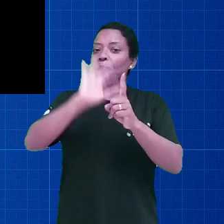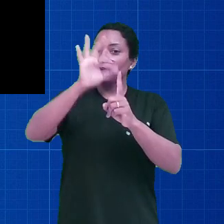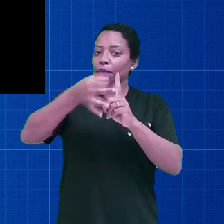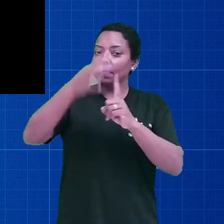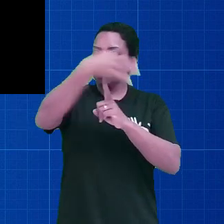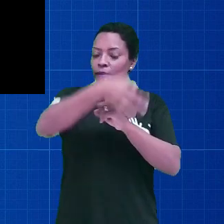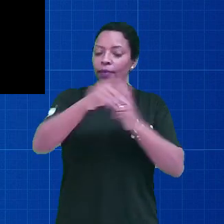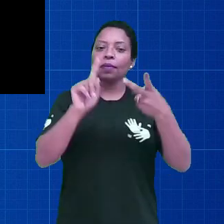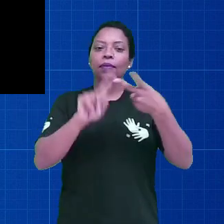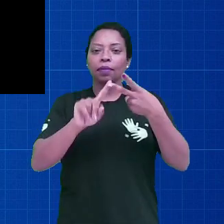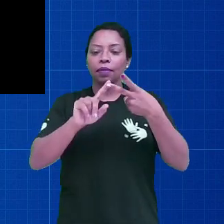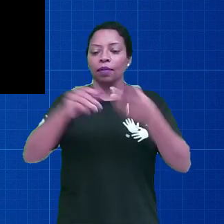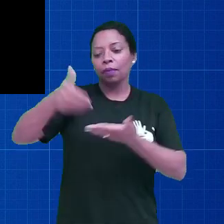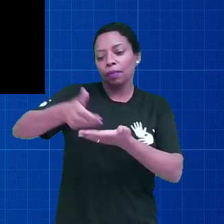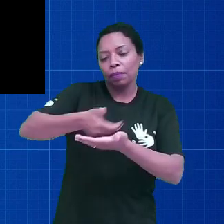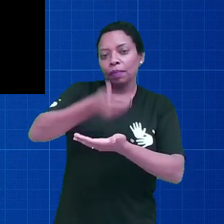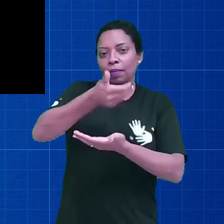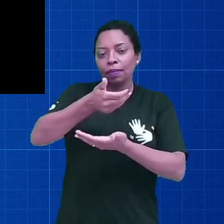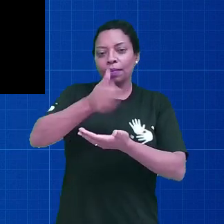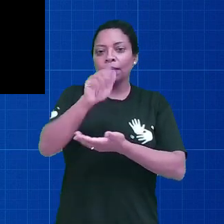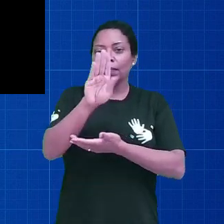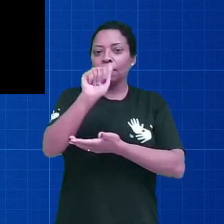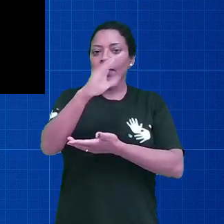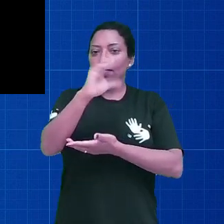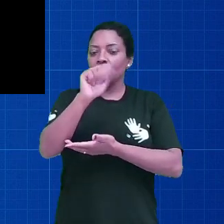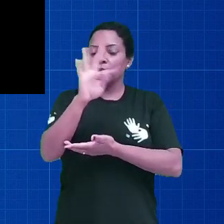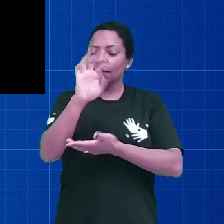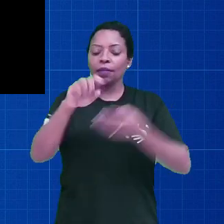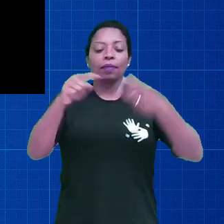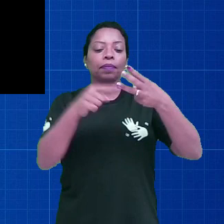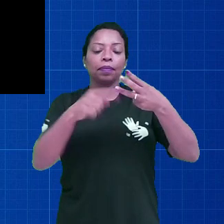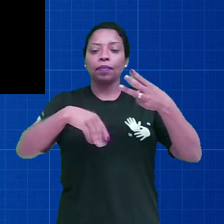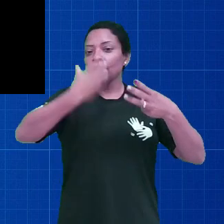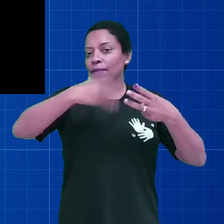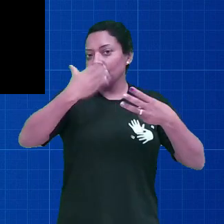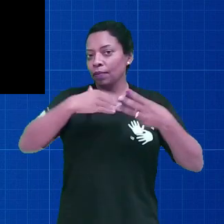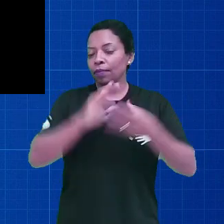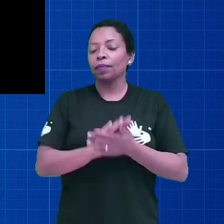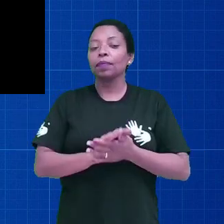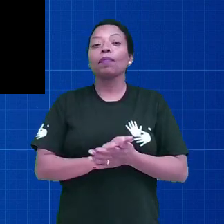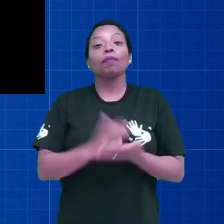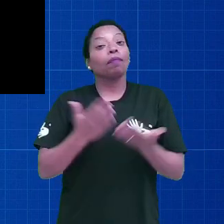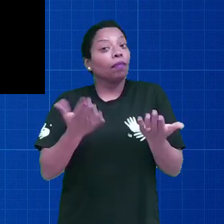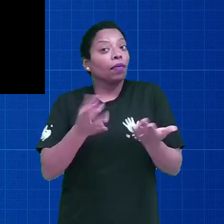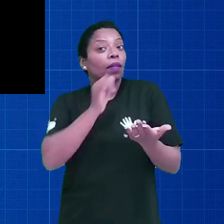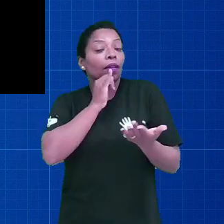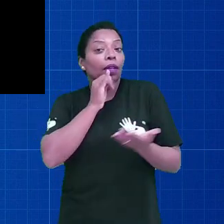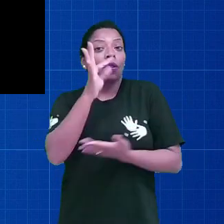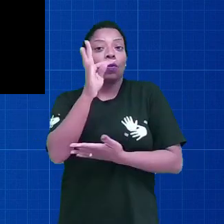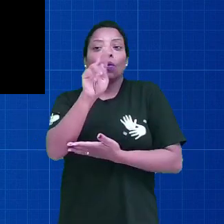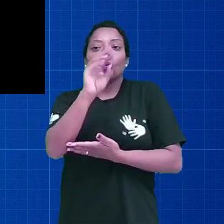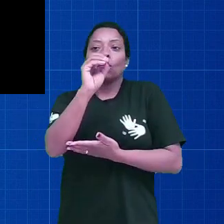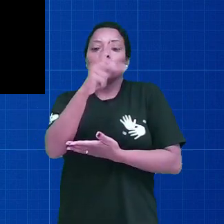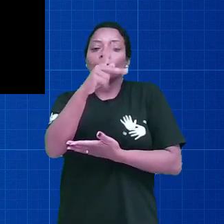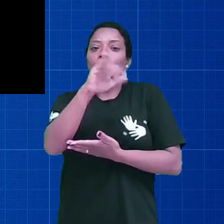cultura do abacate e a cultura da maçã. Então, notem que uma cultura que ela é tropical, como a